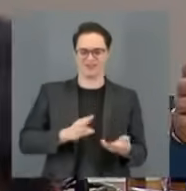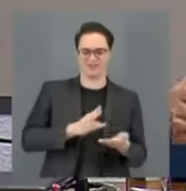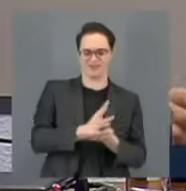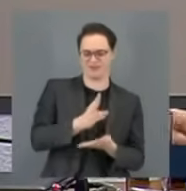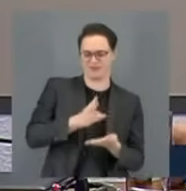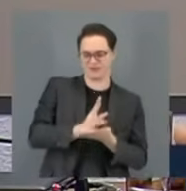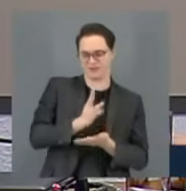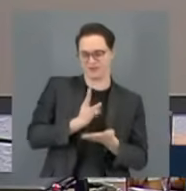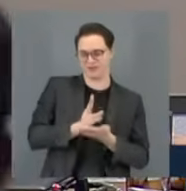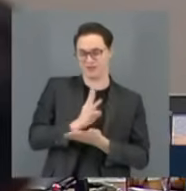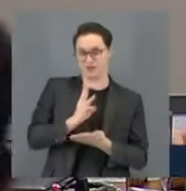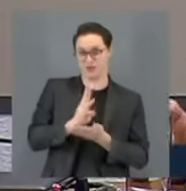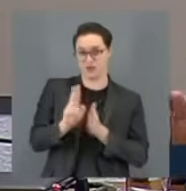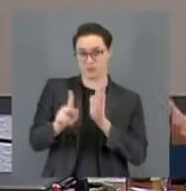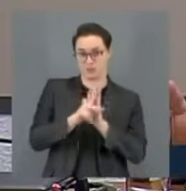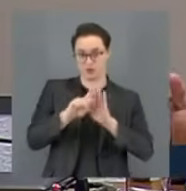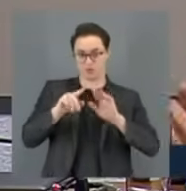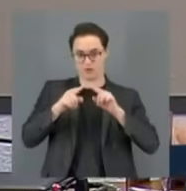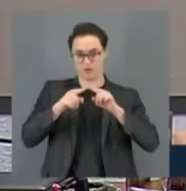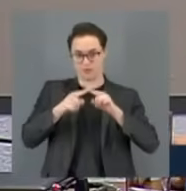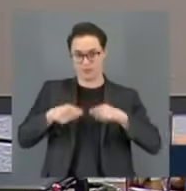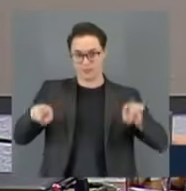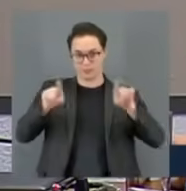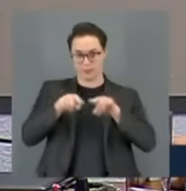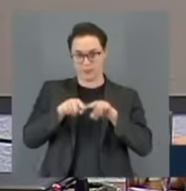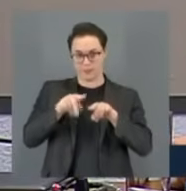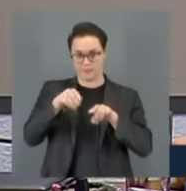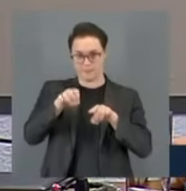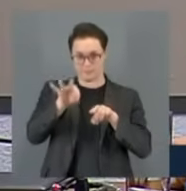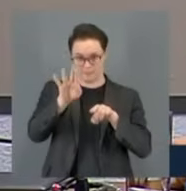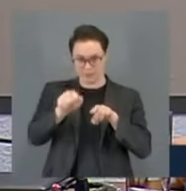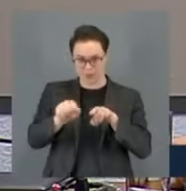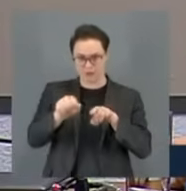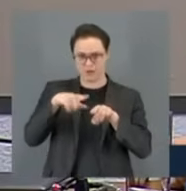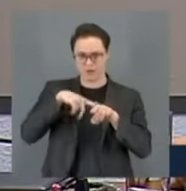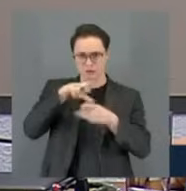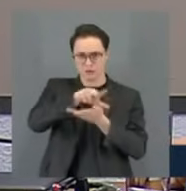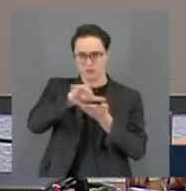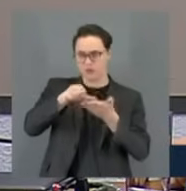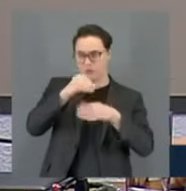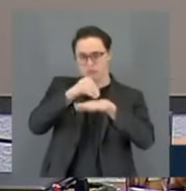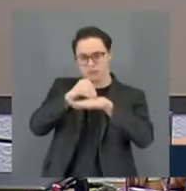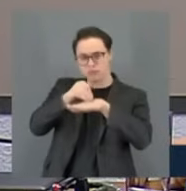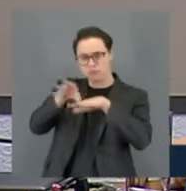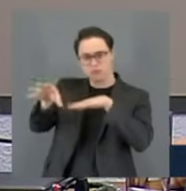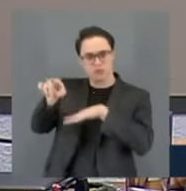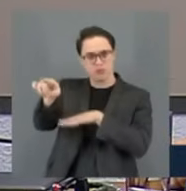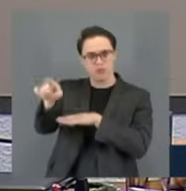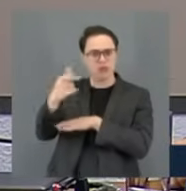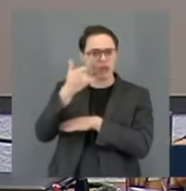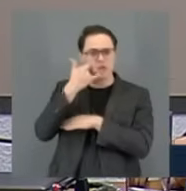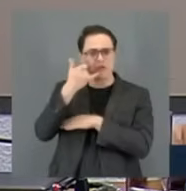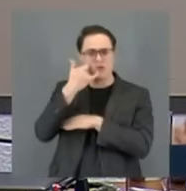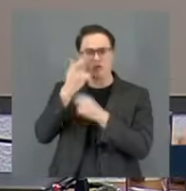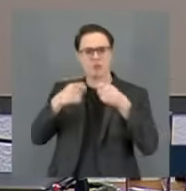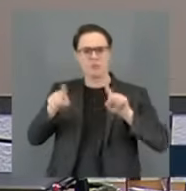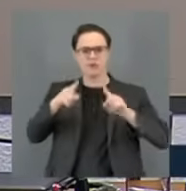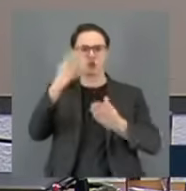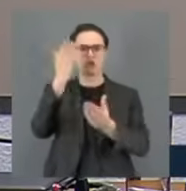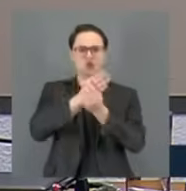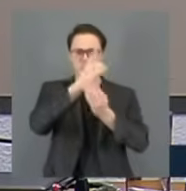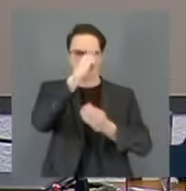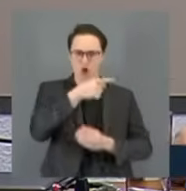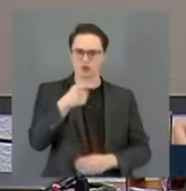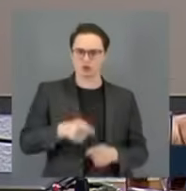são da Meta, fornecem dados cadastrais e números de telefone sem ordem judicial.